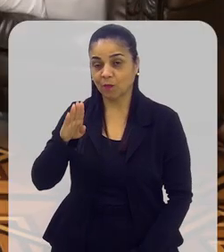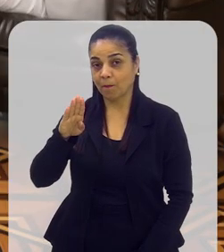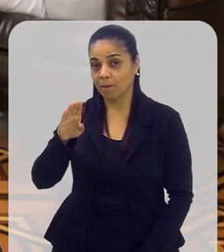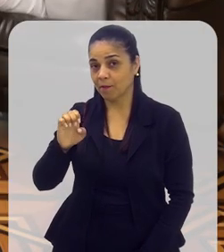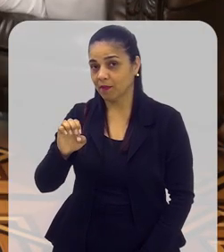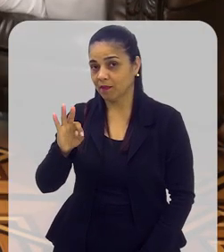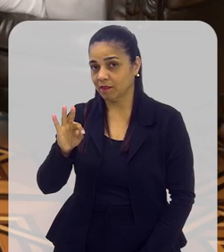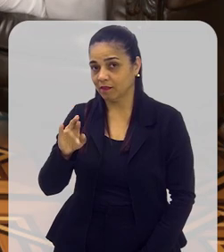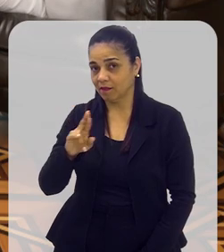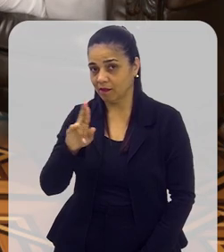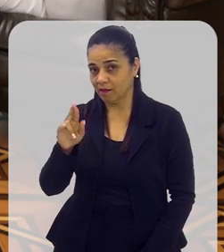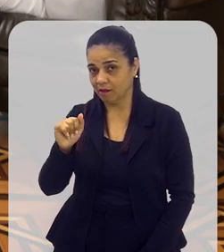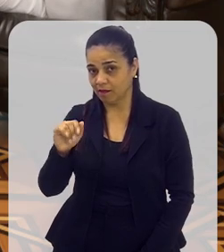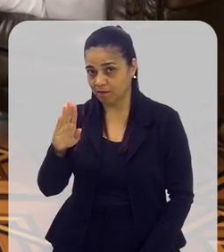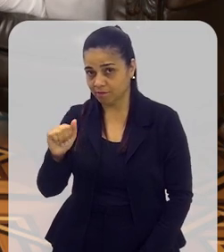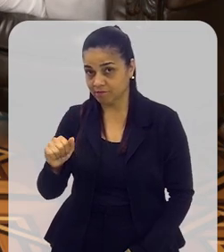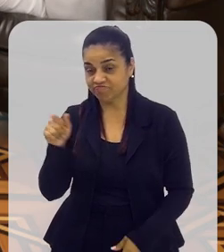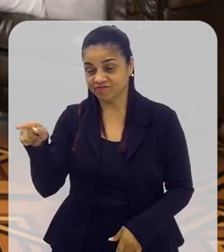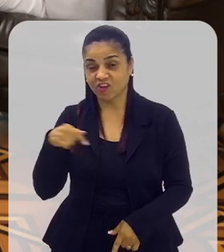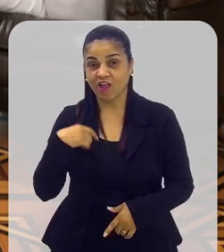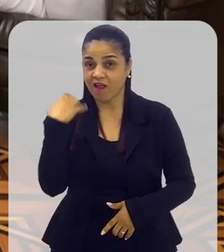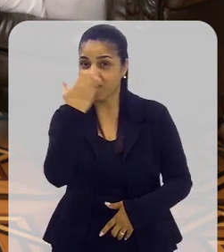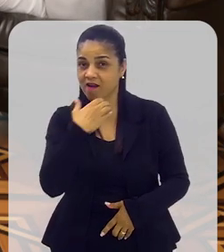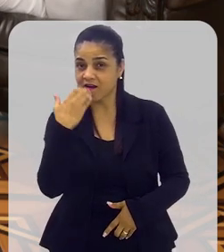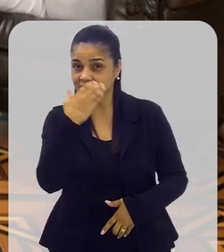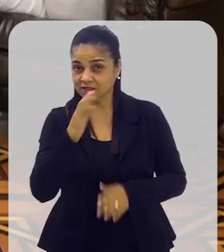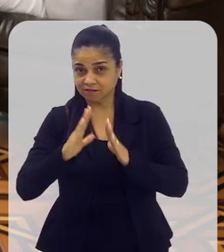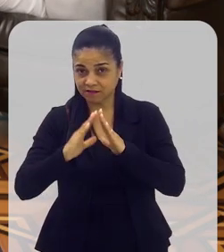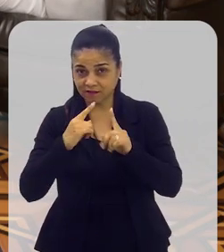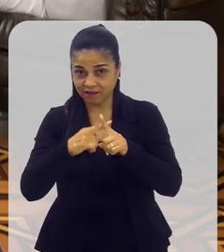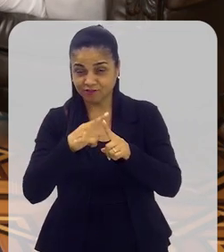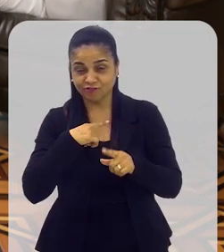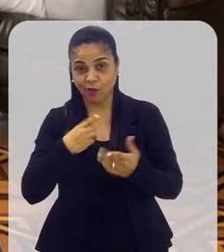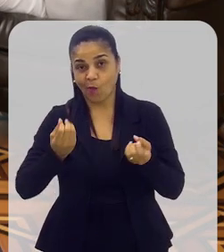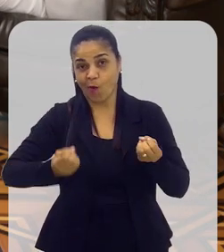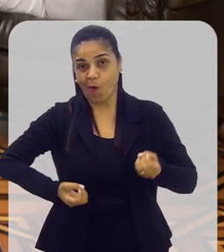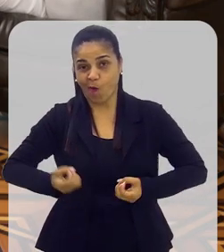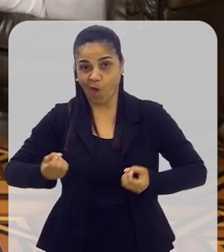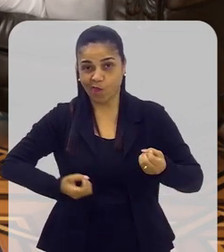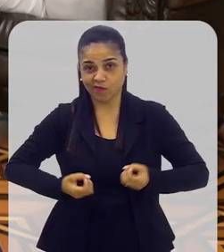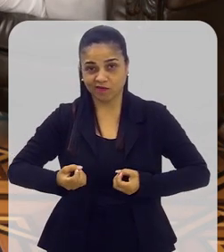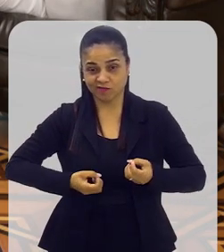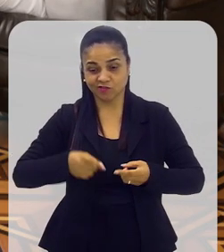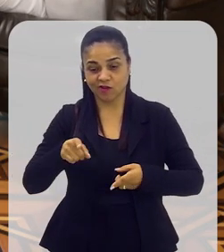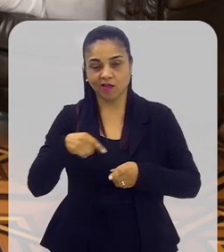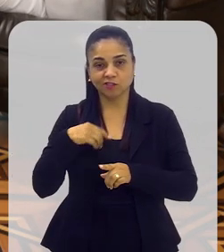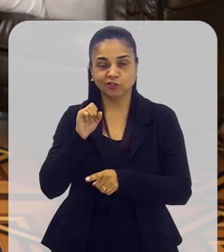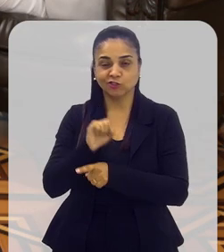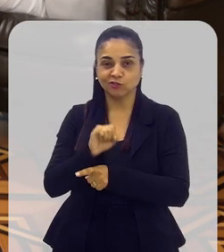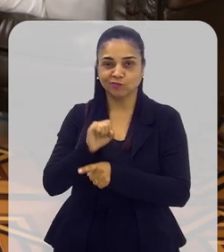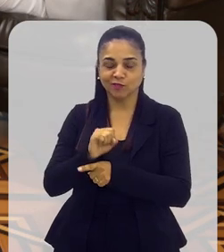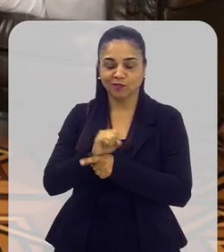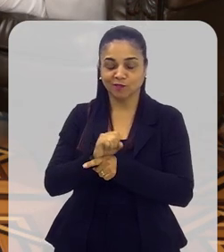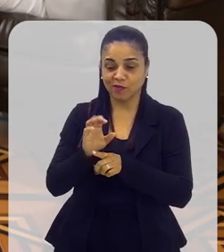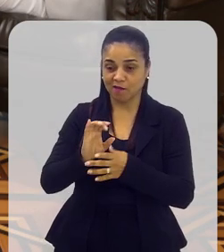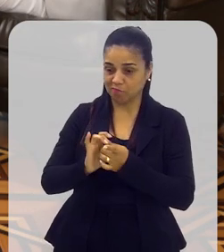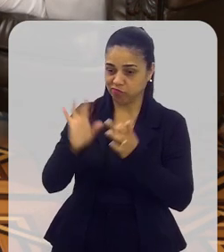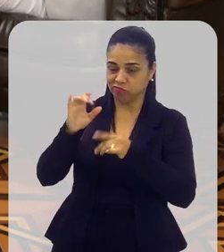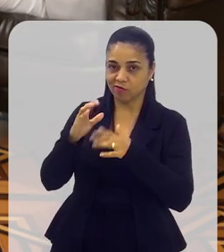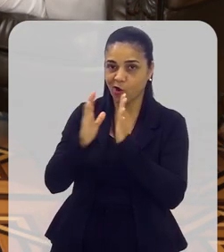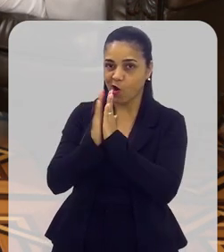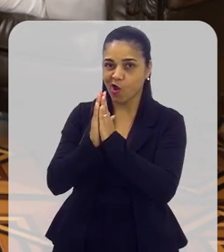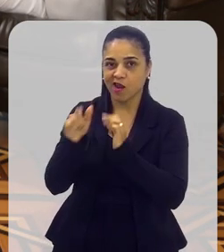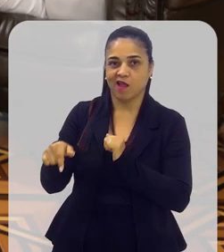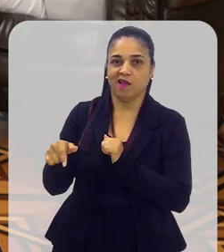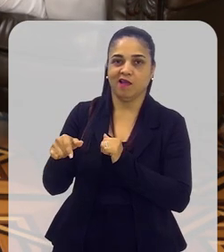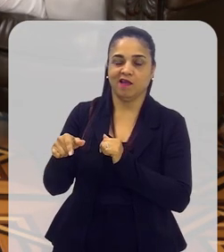Beterraba, que quando ele começa a cantar na igreja, já tem um obreiro já para fazer a libertação nele, sabe? O obreiro já fica ali esperando. Na